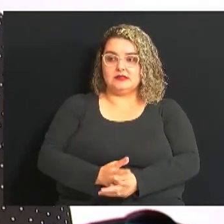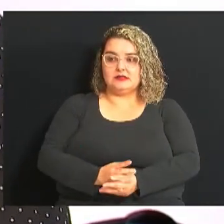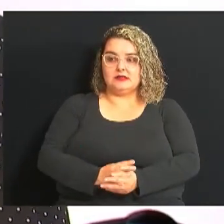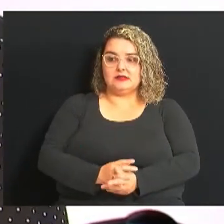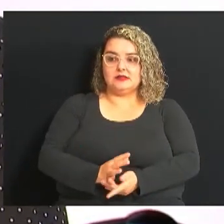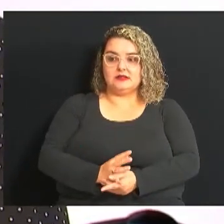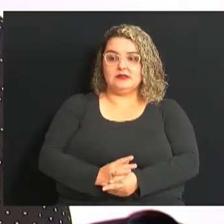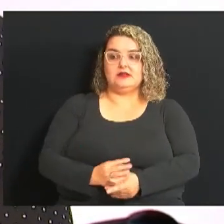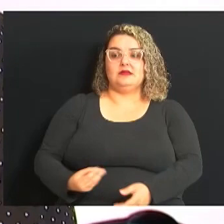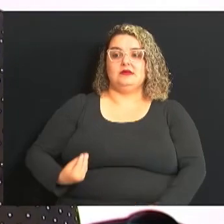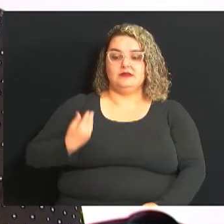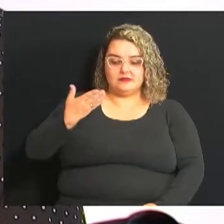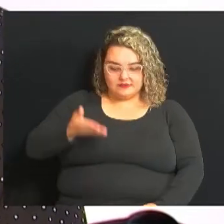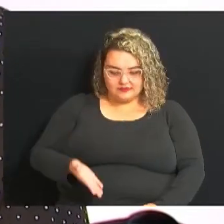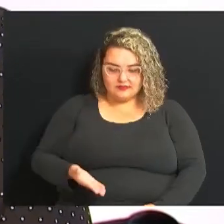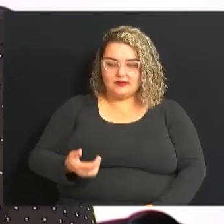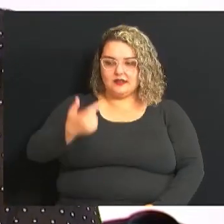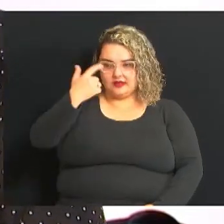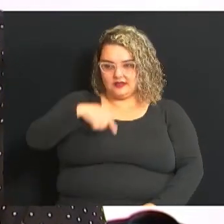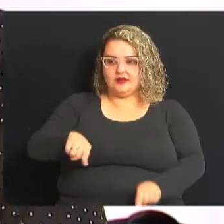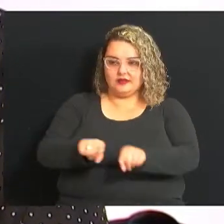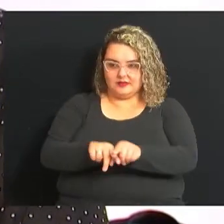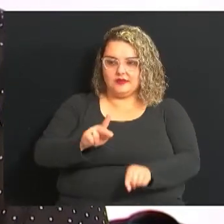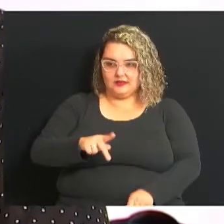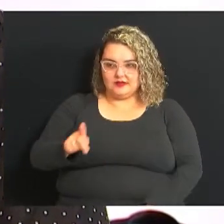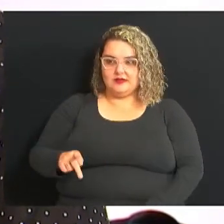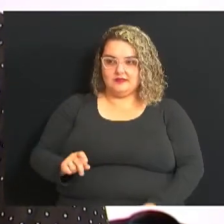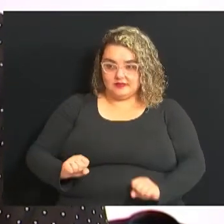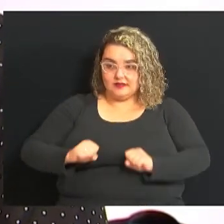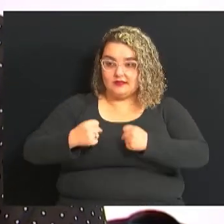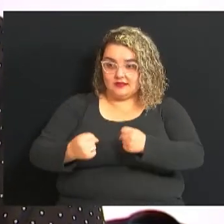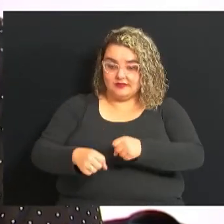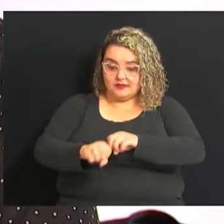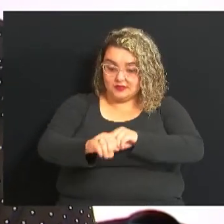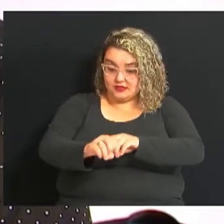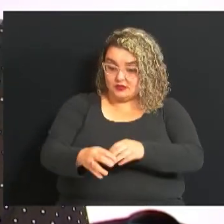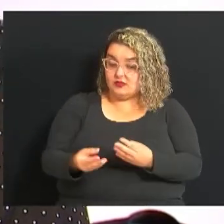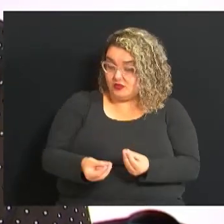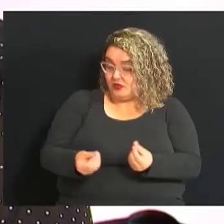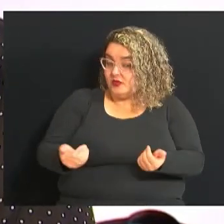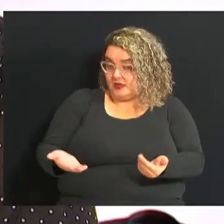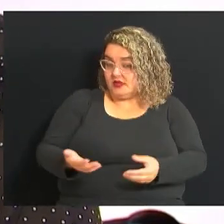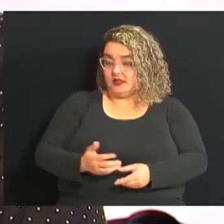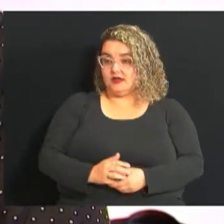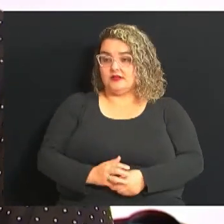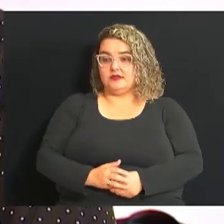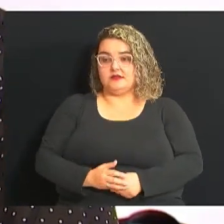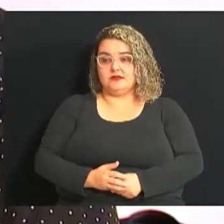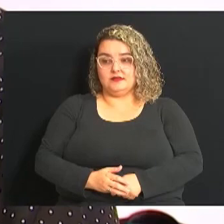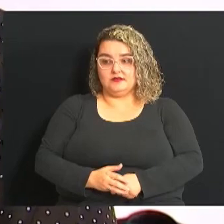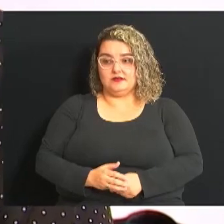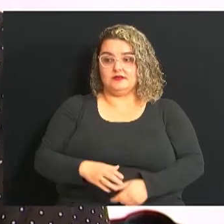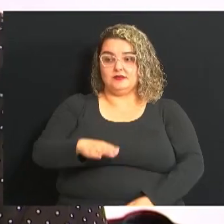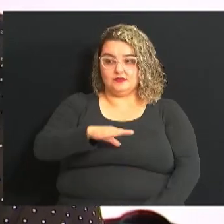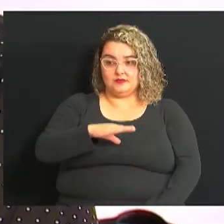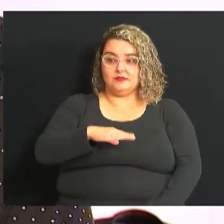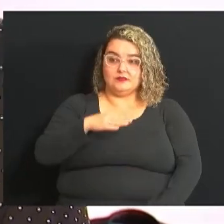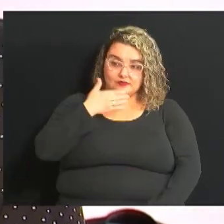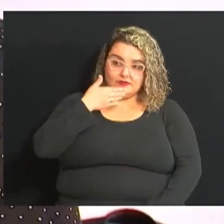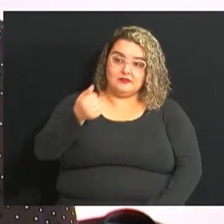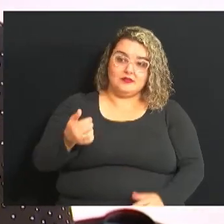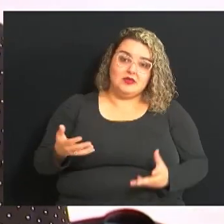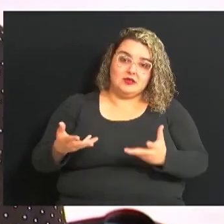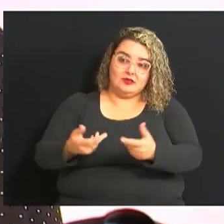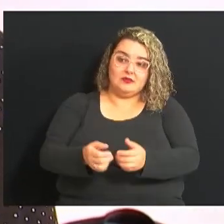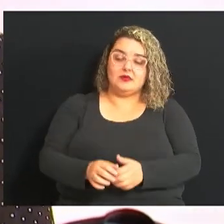sou professora, também defendo muito a educação de qualidade, né, e uma cidade melhor para